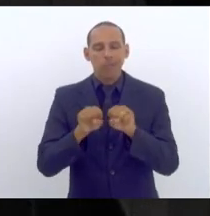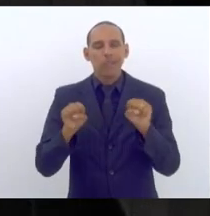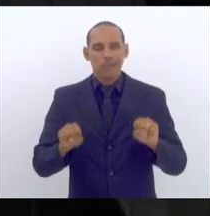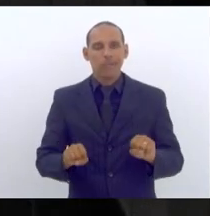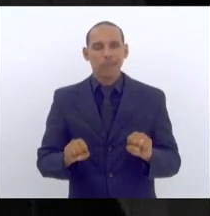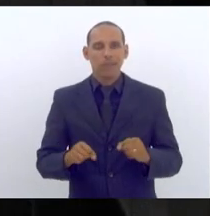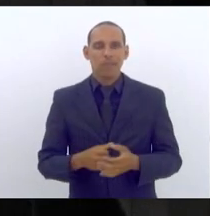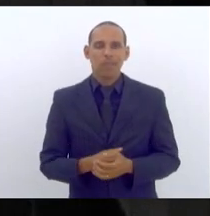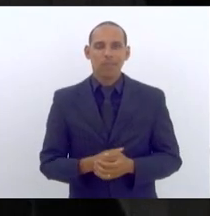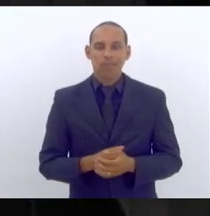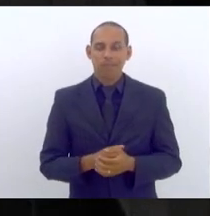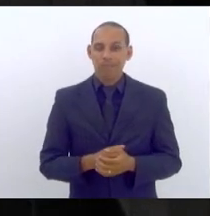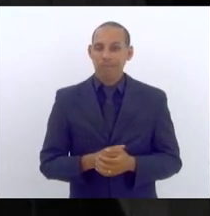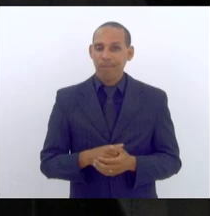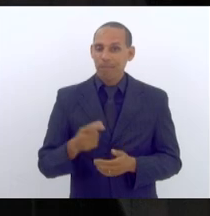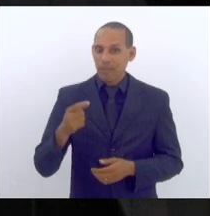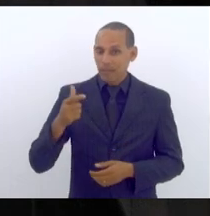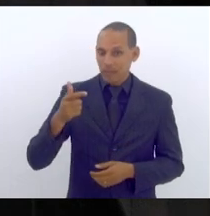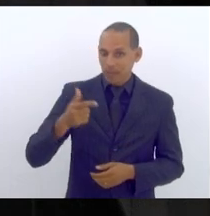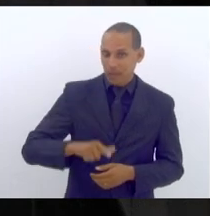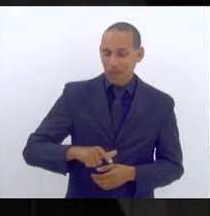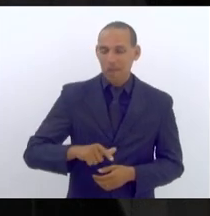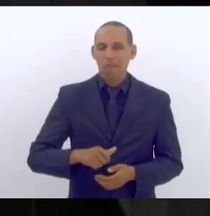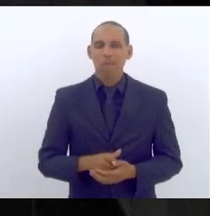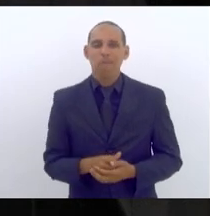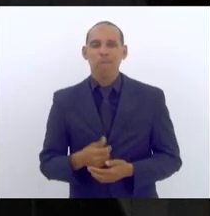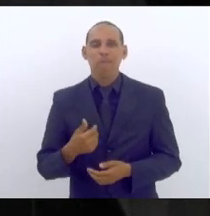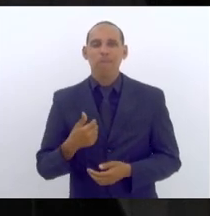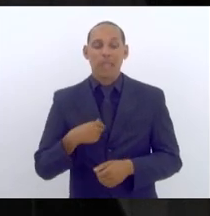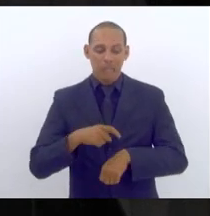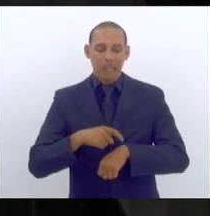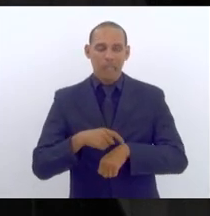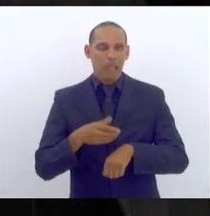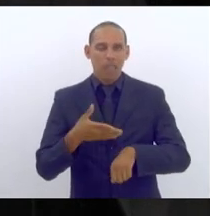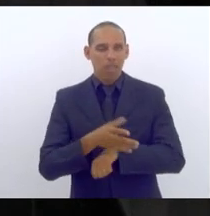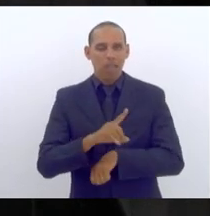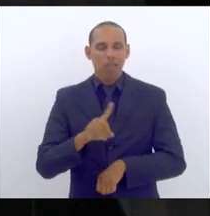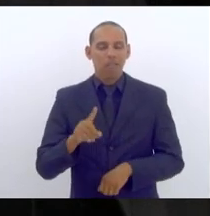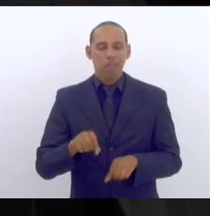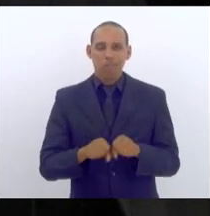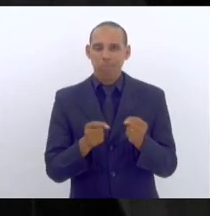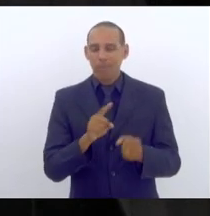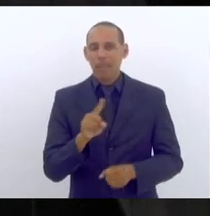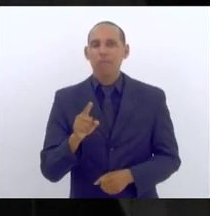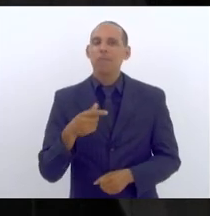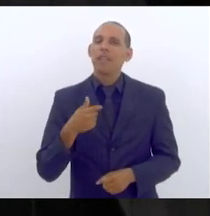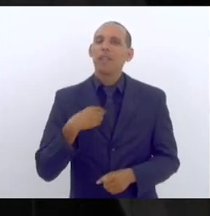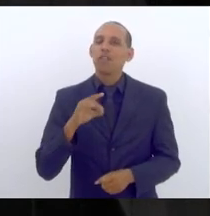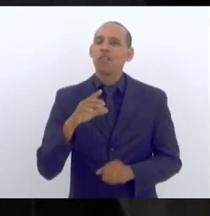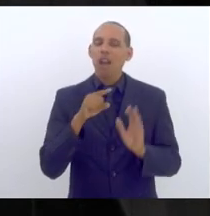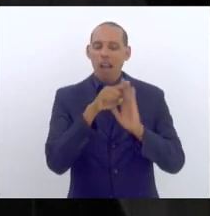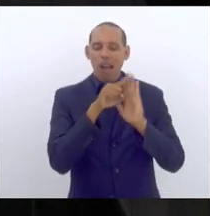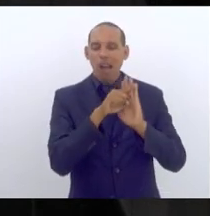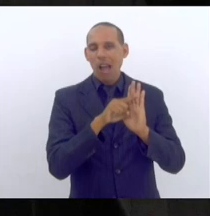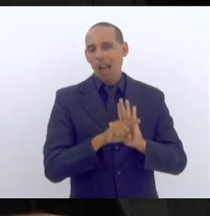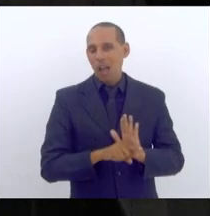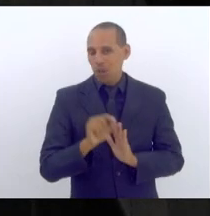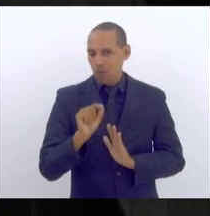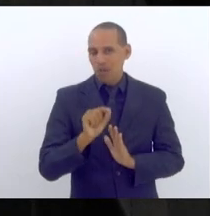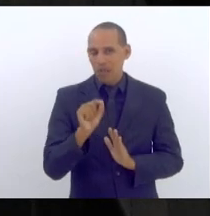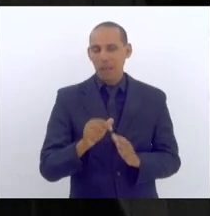as seguidas senhora Presidente para não extrapolar o meu tempo faremos análise também